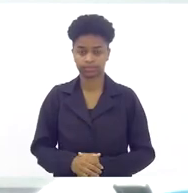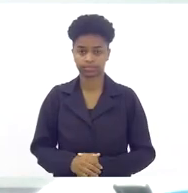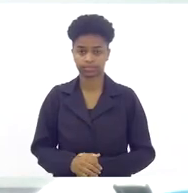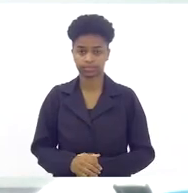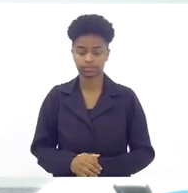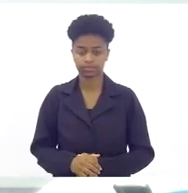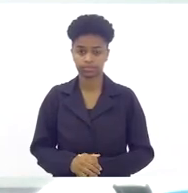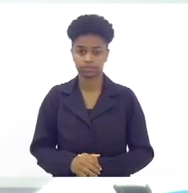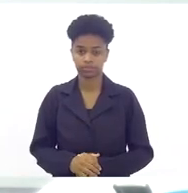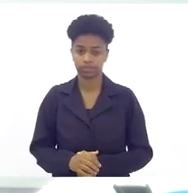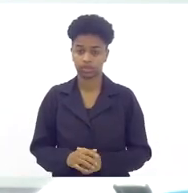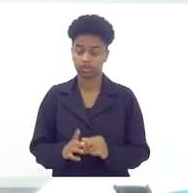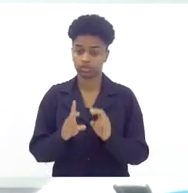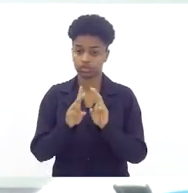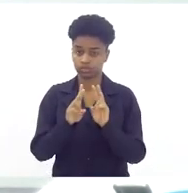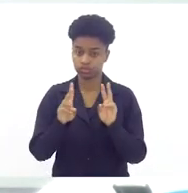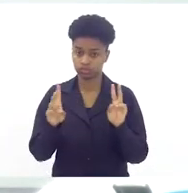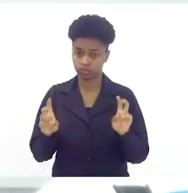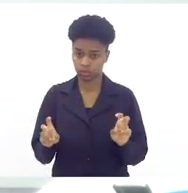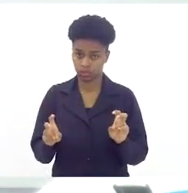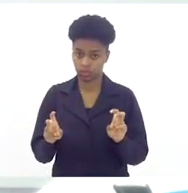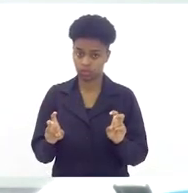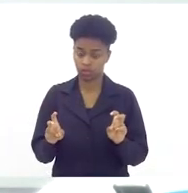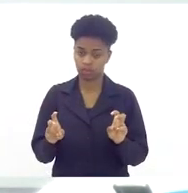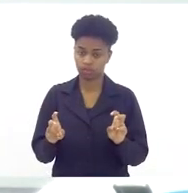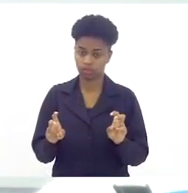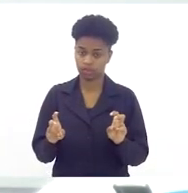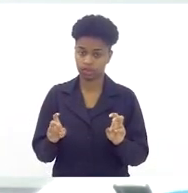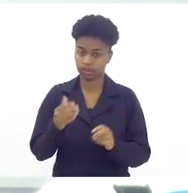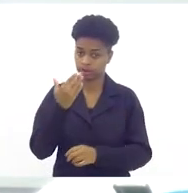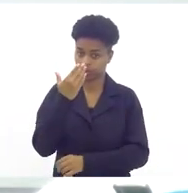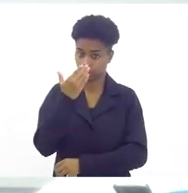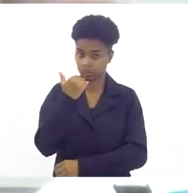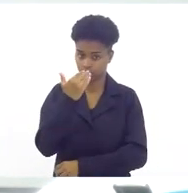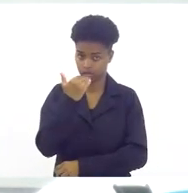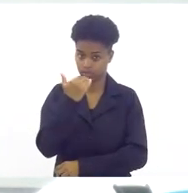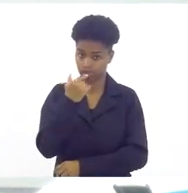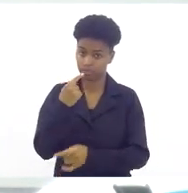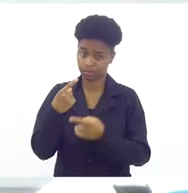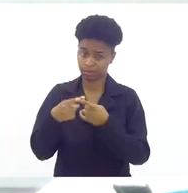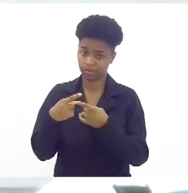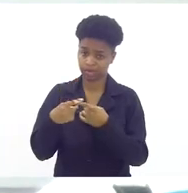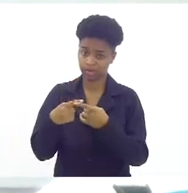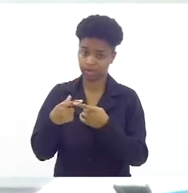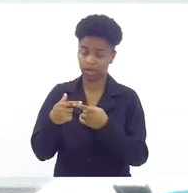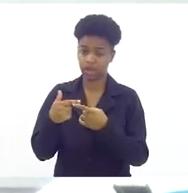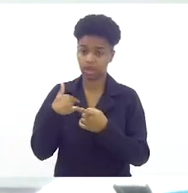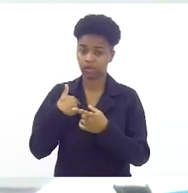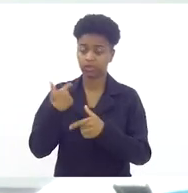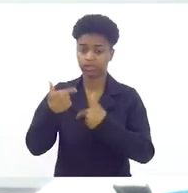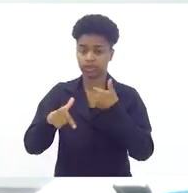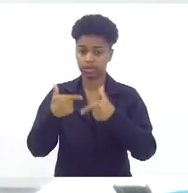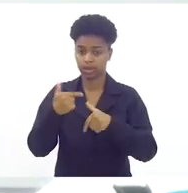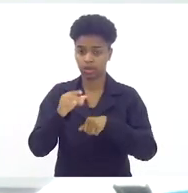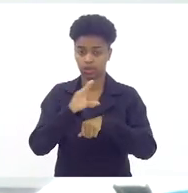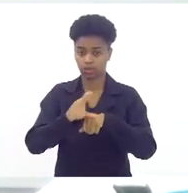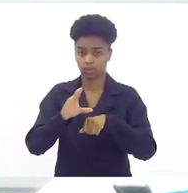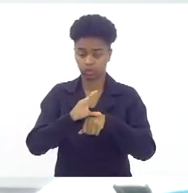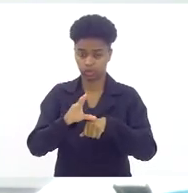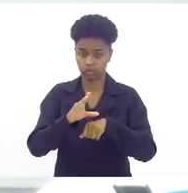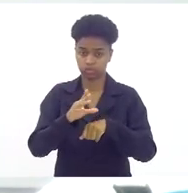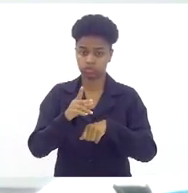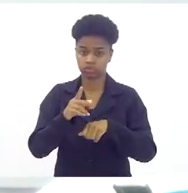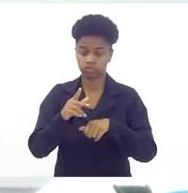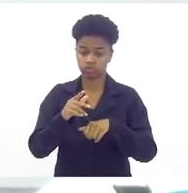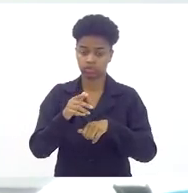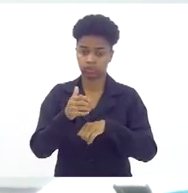com relação a questão da alimentação já que eu tô no subsequente a gente tem